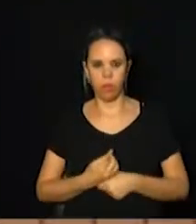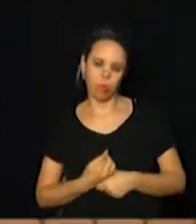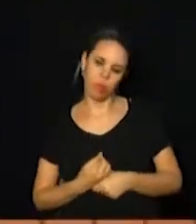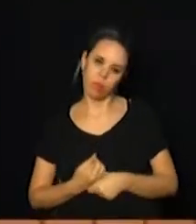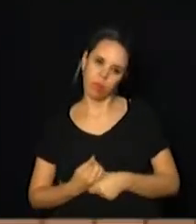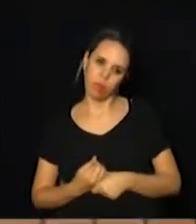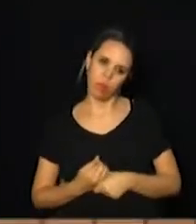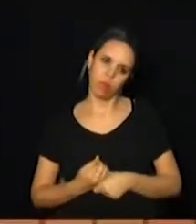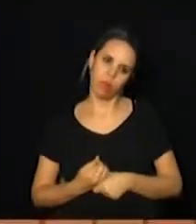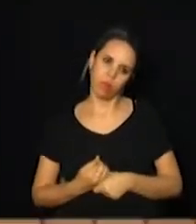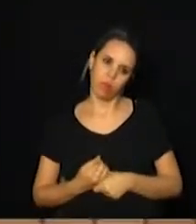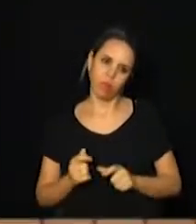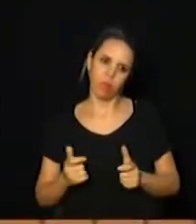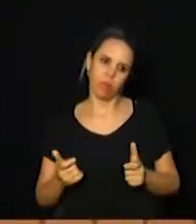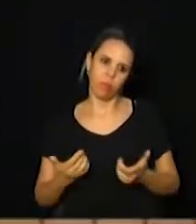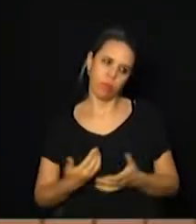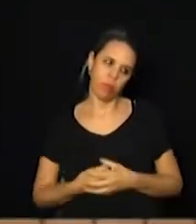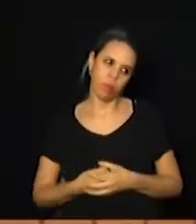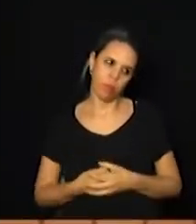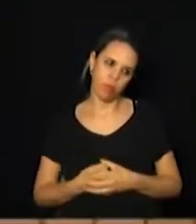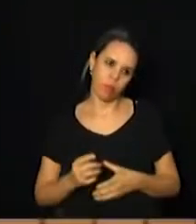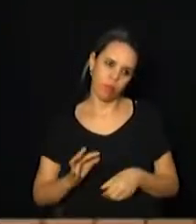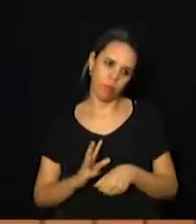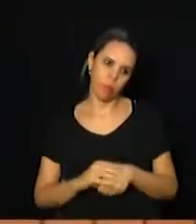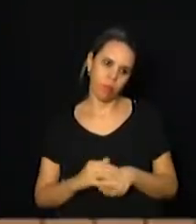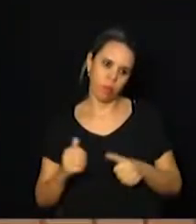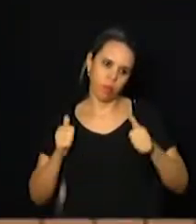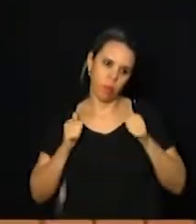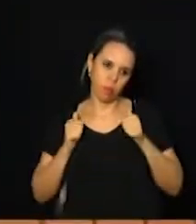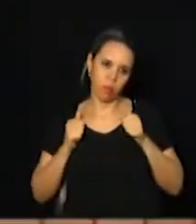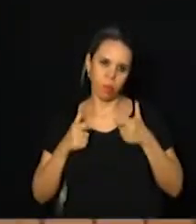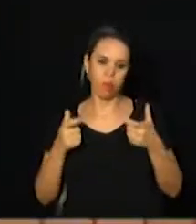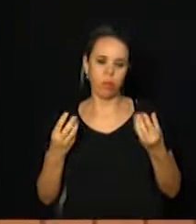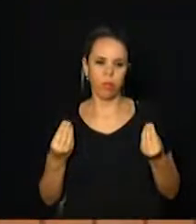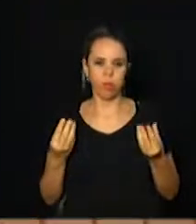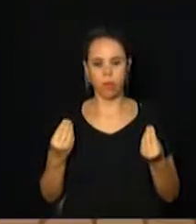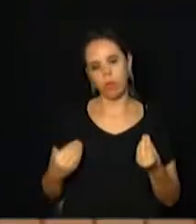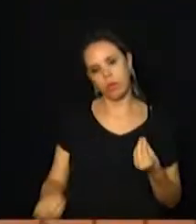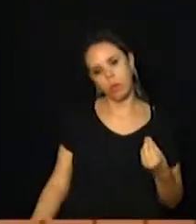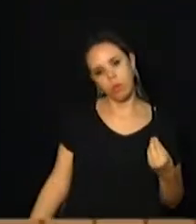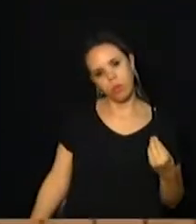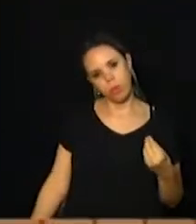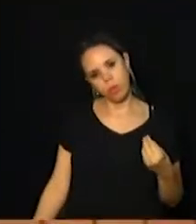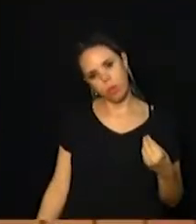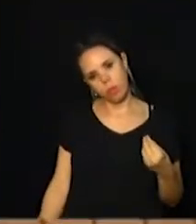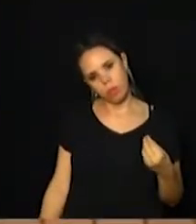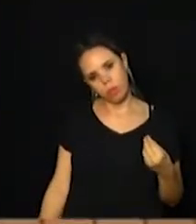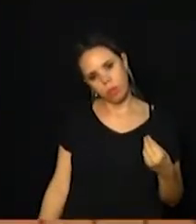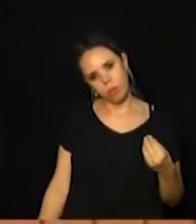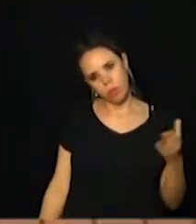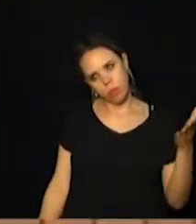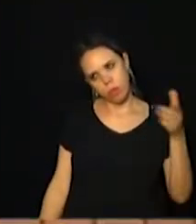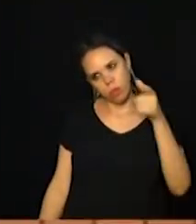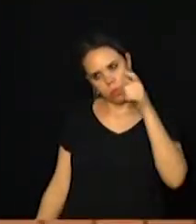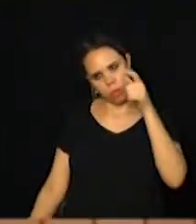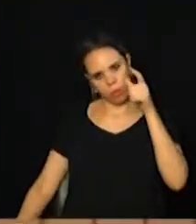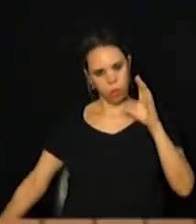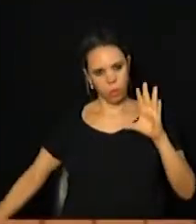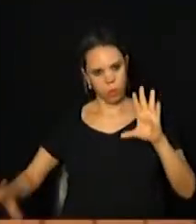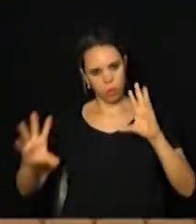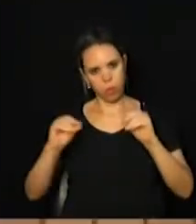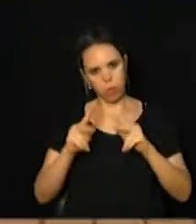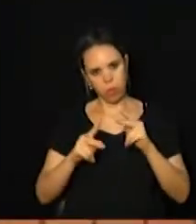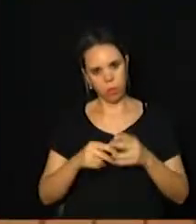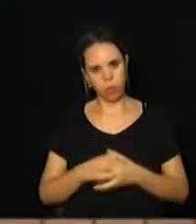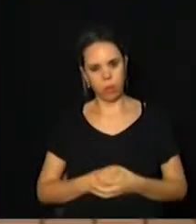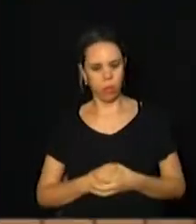uma onda muito grande dessa dessa doença e o desemprego grande mais que tem que tem vou aí você vê de noite pessoa